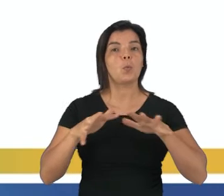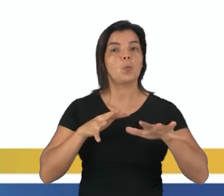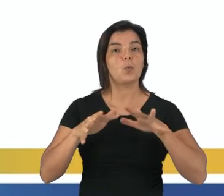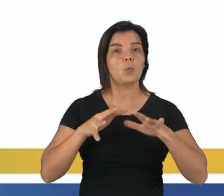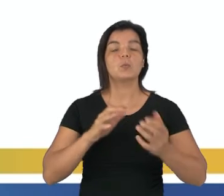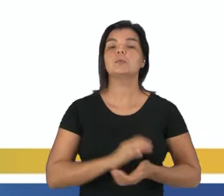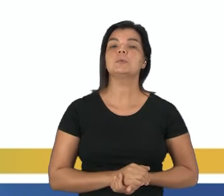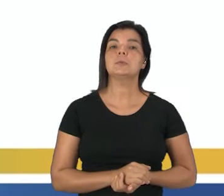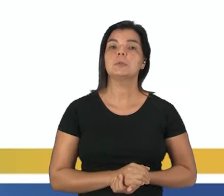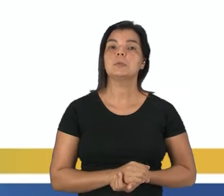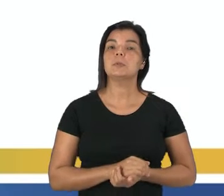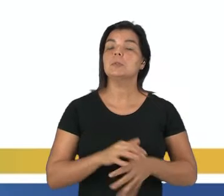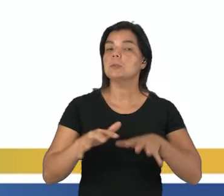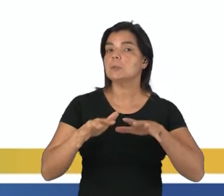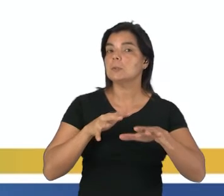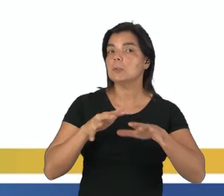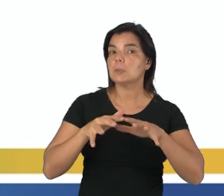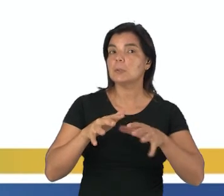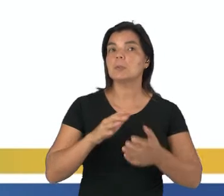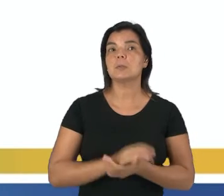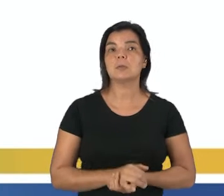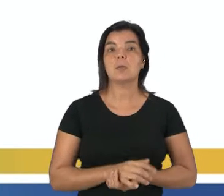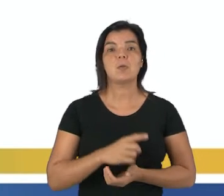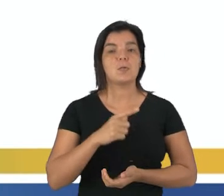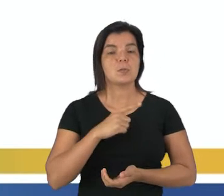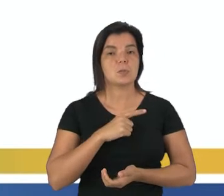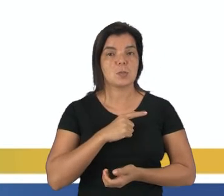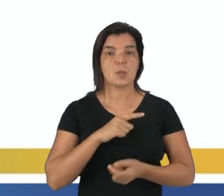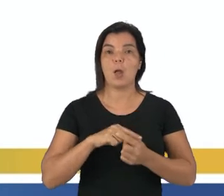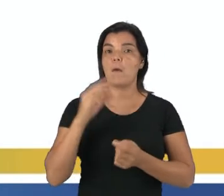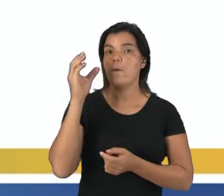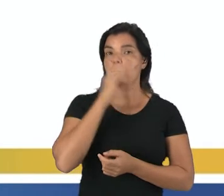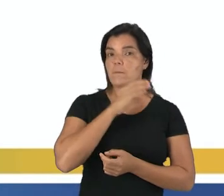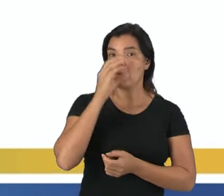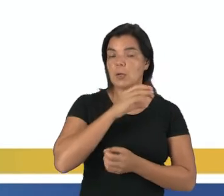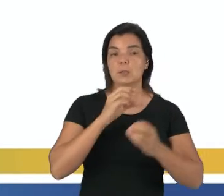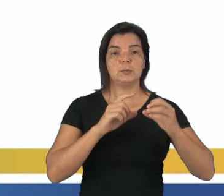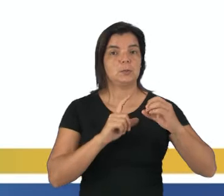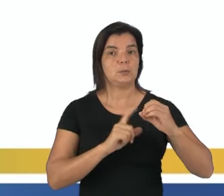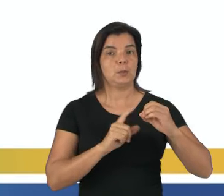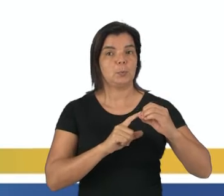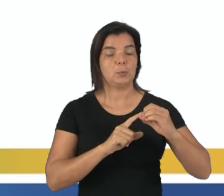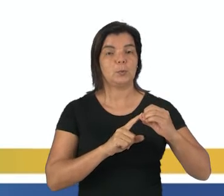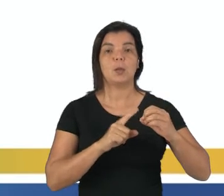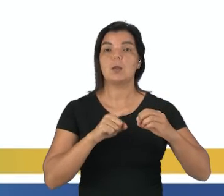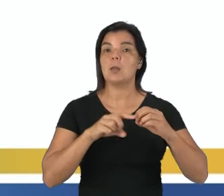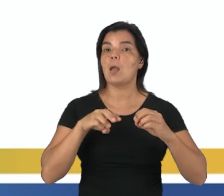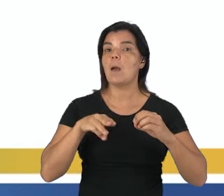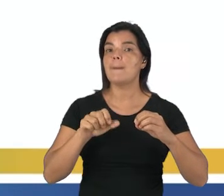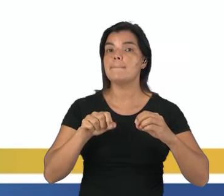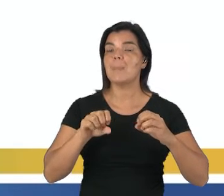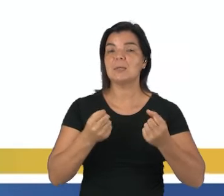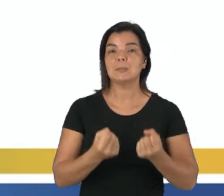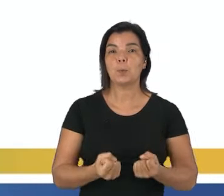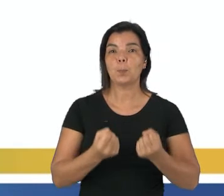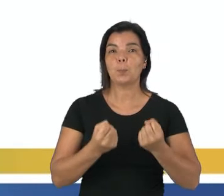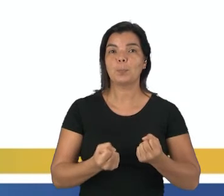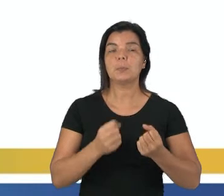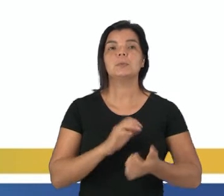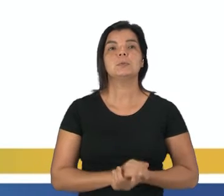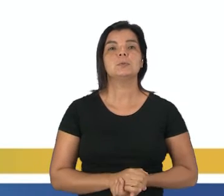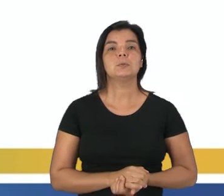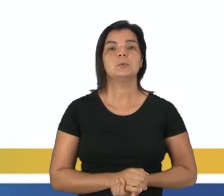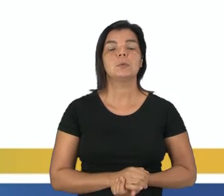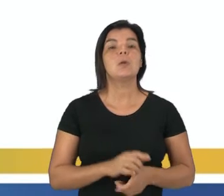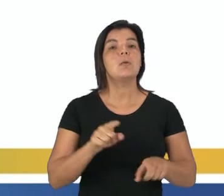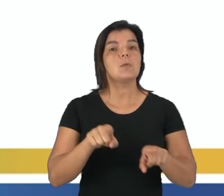movimentos, e nesse movimento aí vai estar envolvidos a velocidade da bolinha e a massa dela, né? E aí